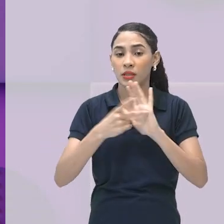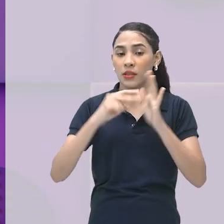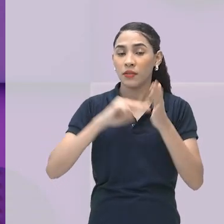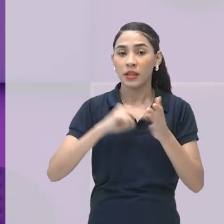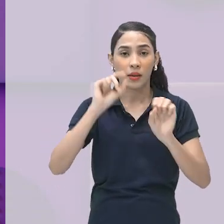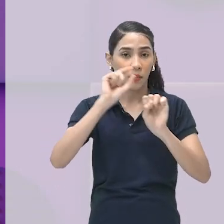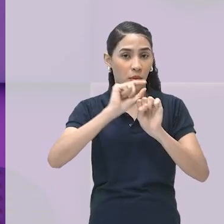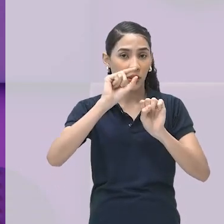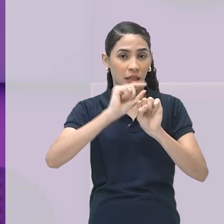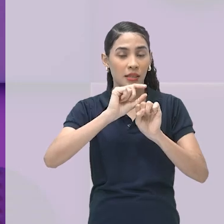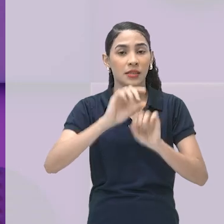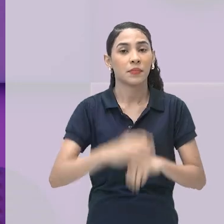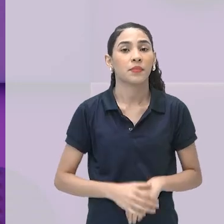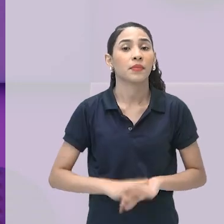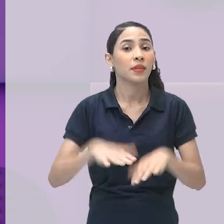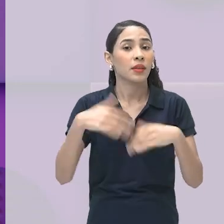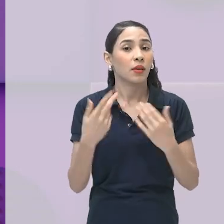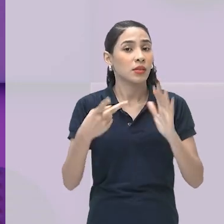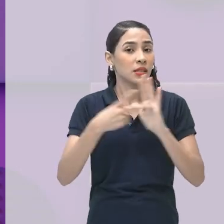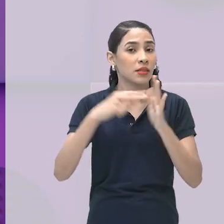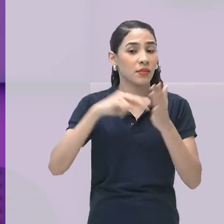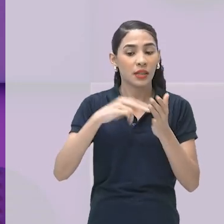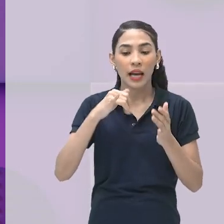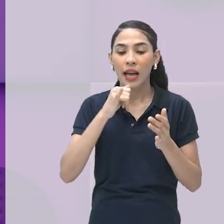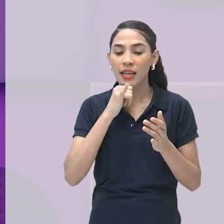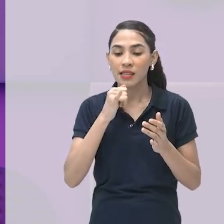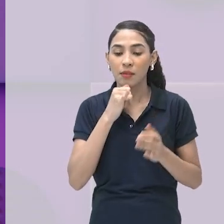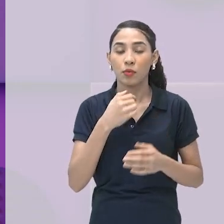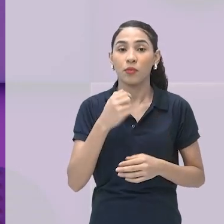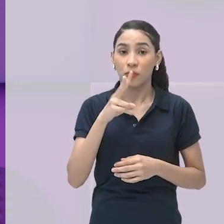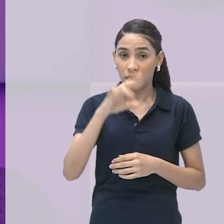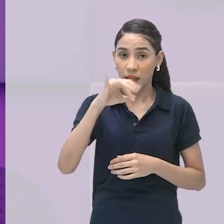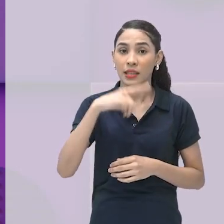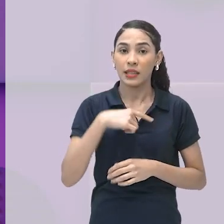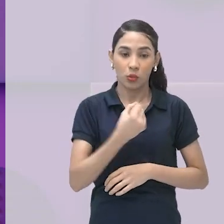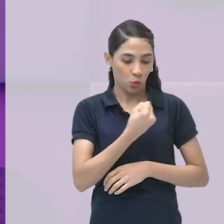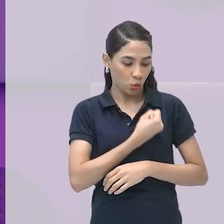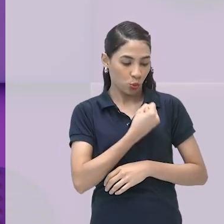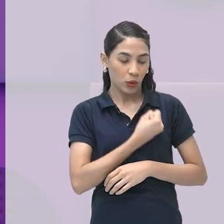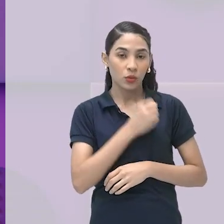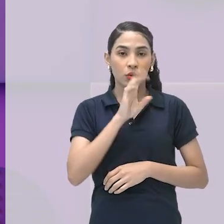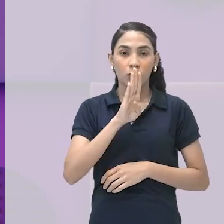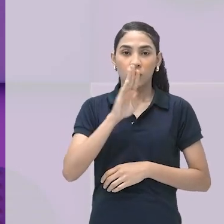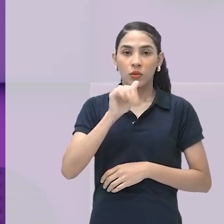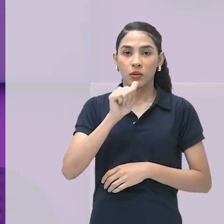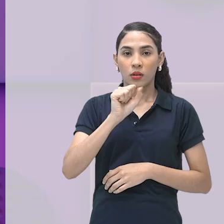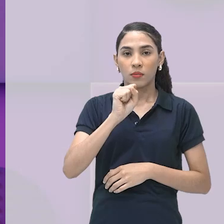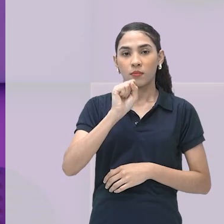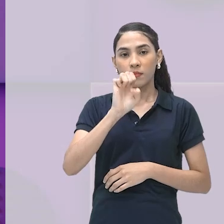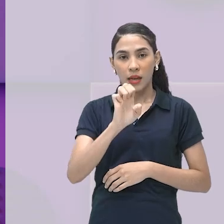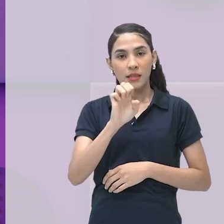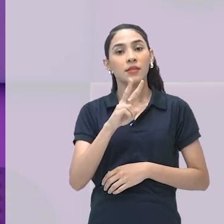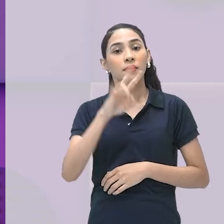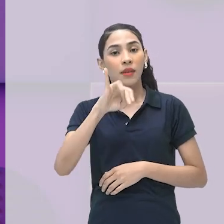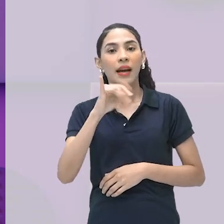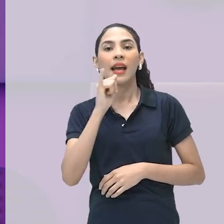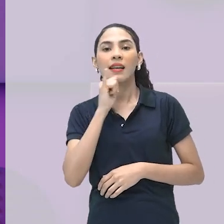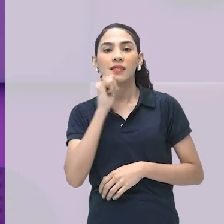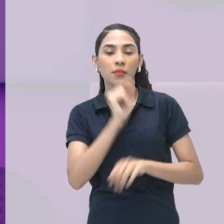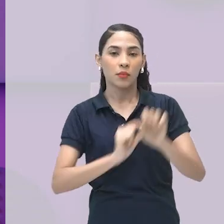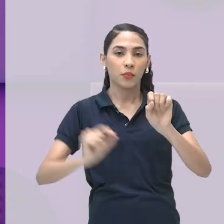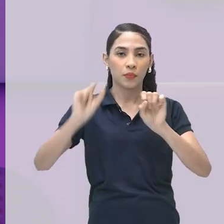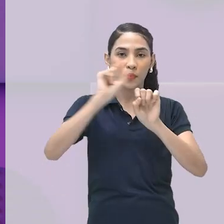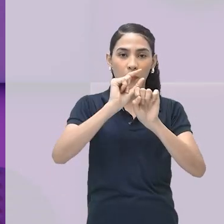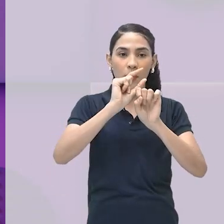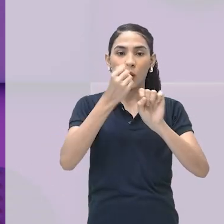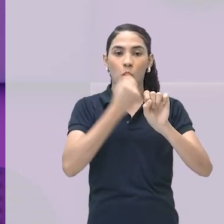uma potência? Significa que eu vou multiplicar um número, eu vou ter um número, que é chamado de base, e esse número vai estar elevado a um expoente. E